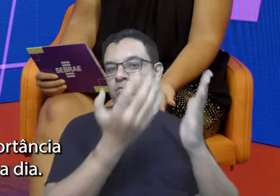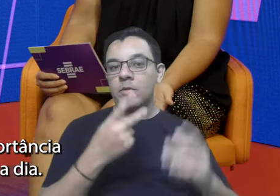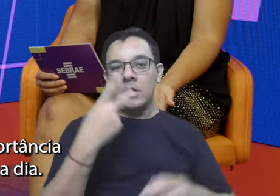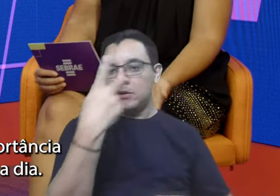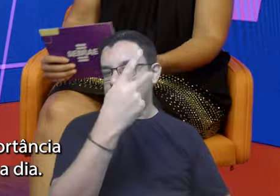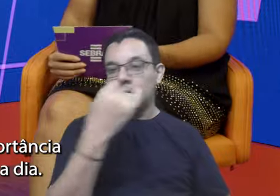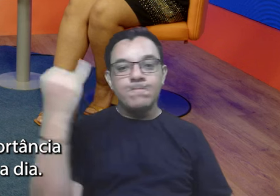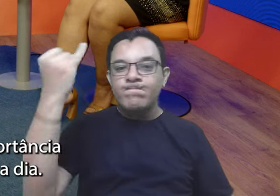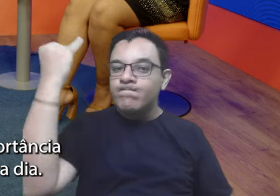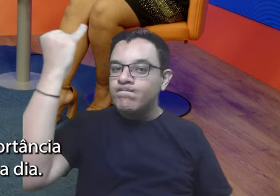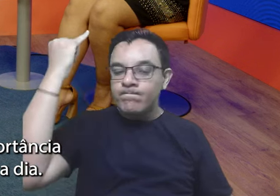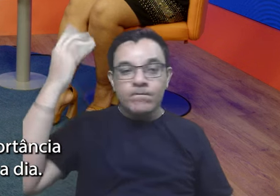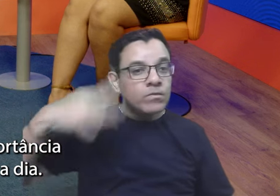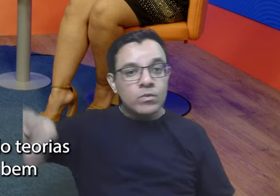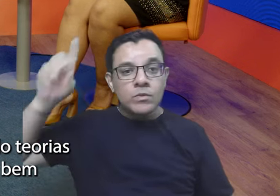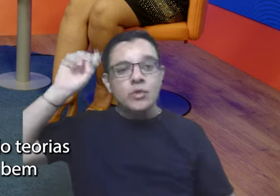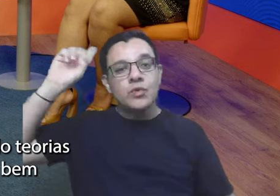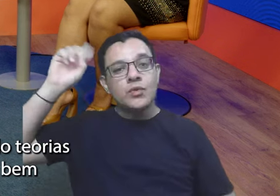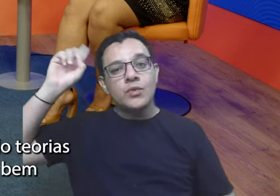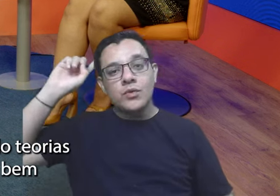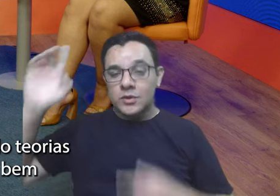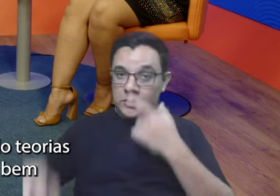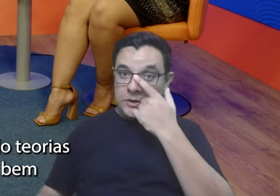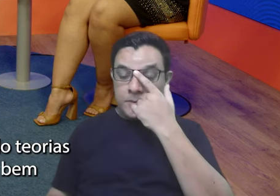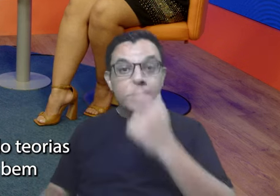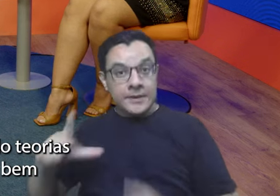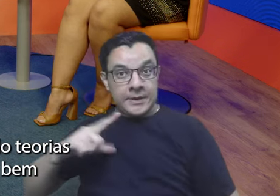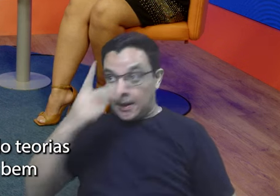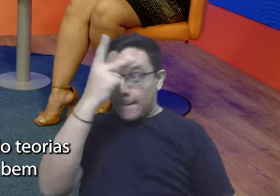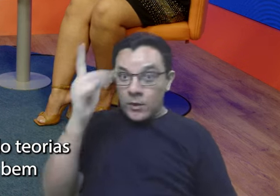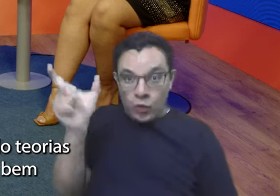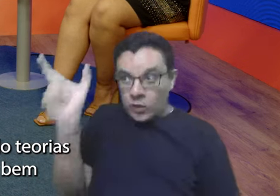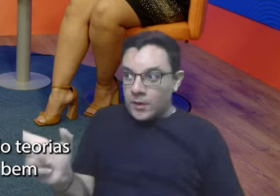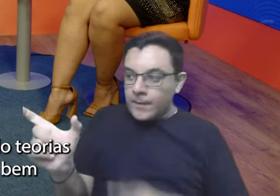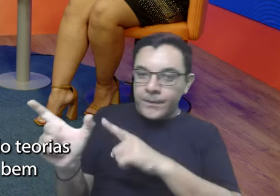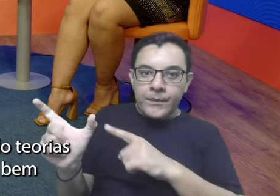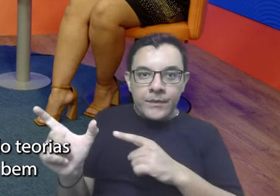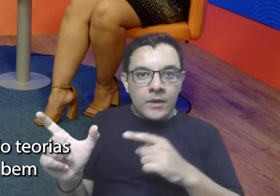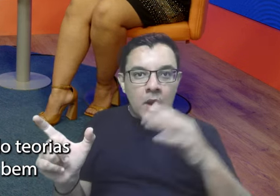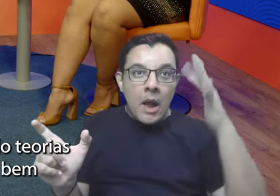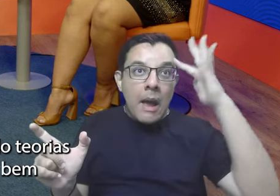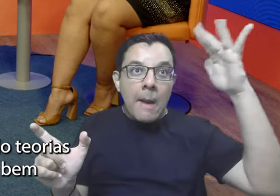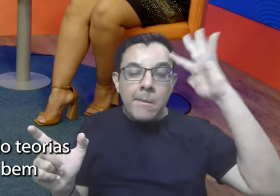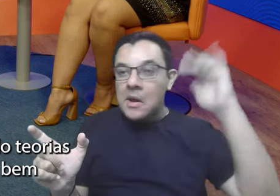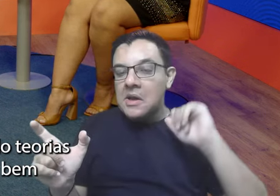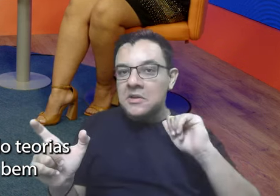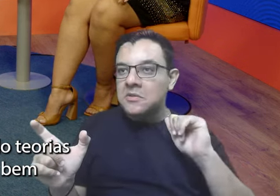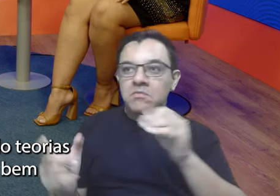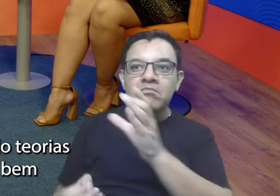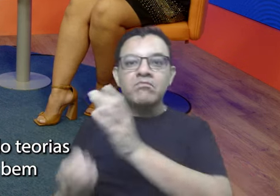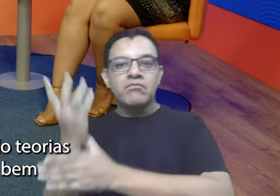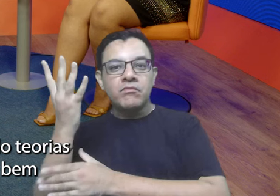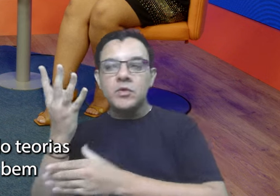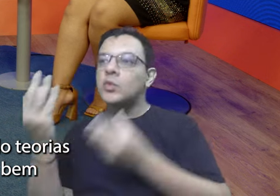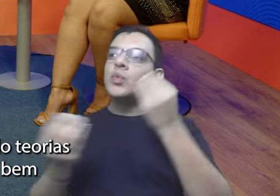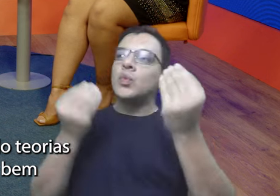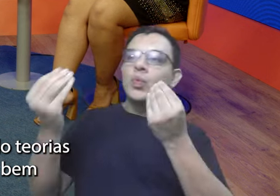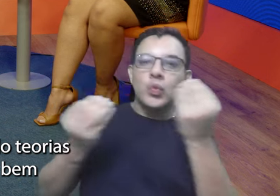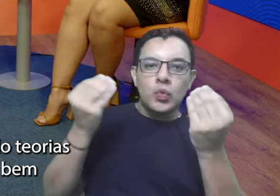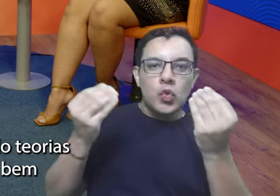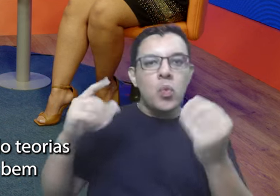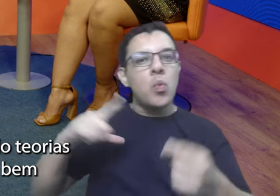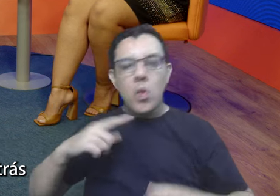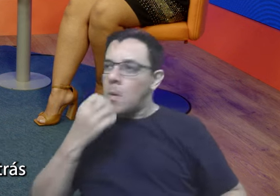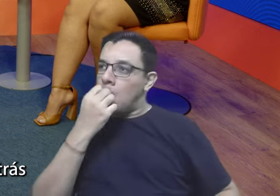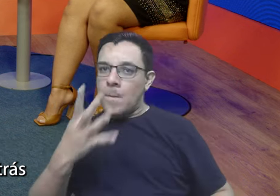importância que eles têm pro nosso dia a dia porque se tem uma pessoa criando teorias e e conseguindo trabalhar